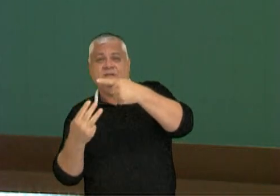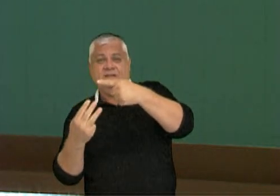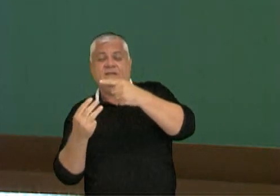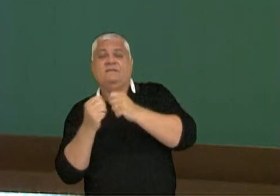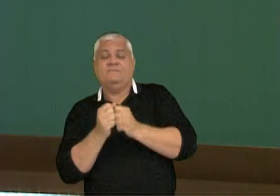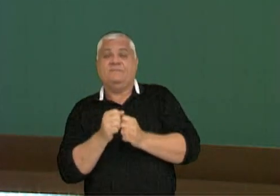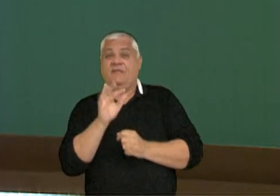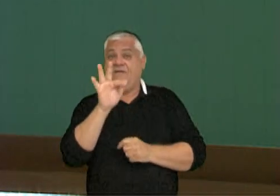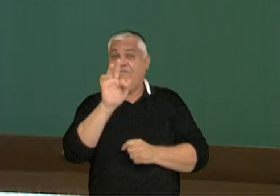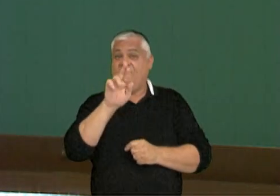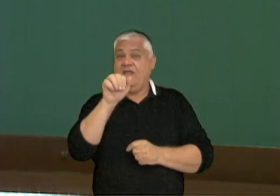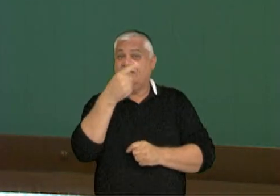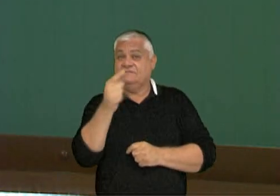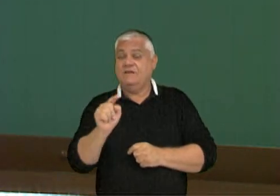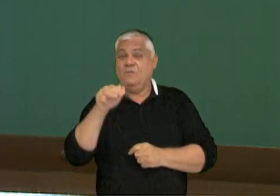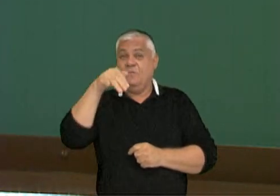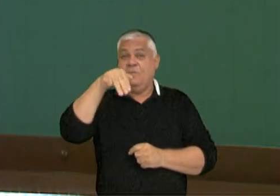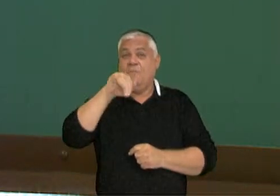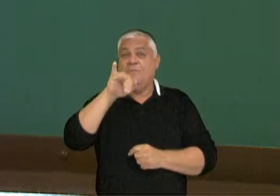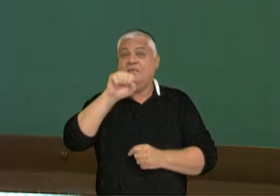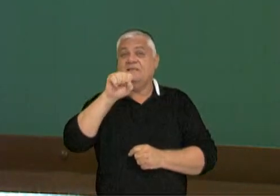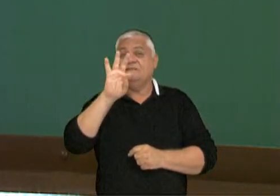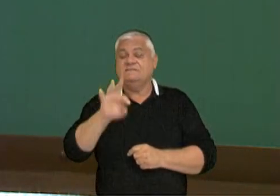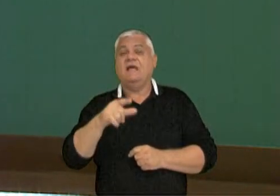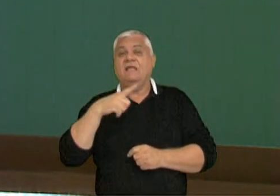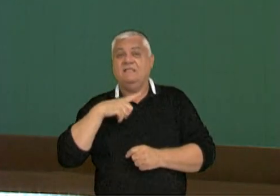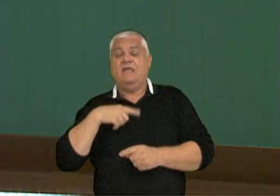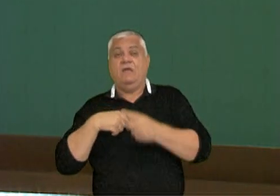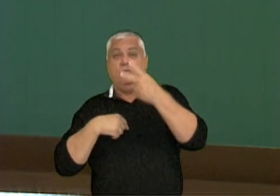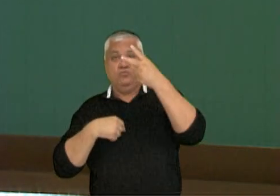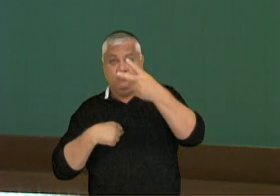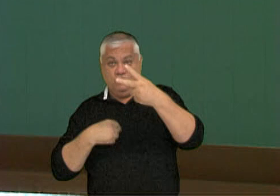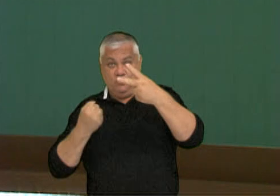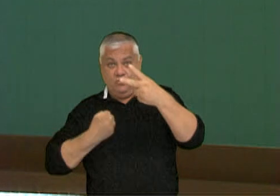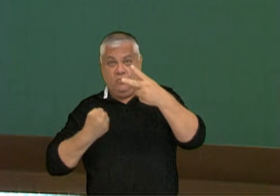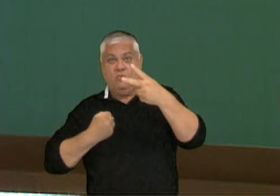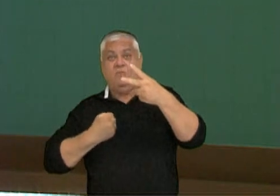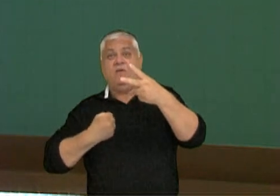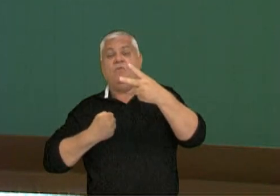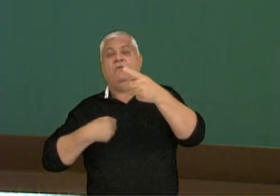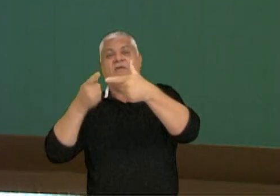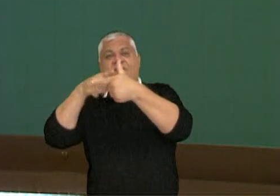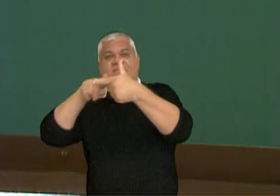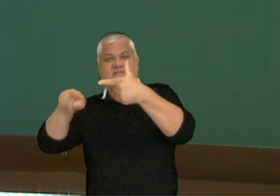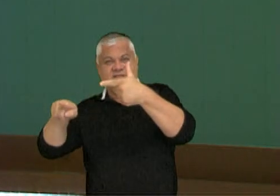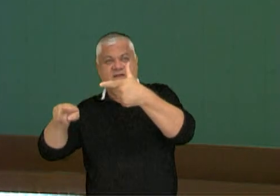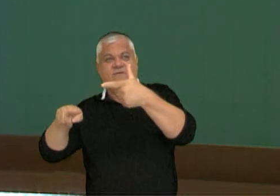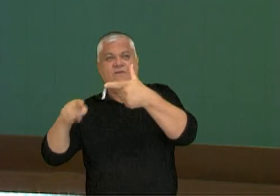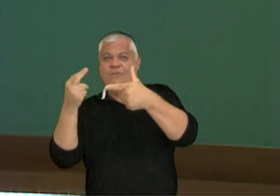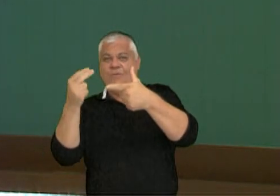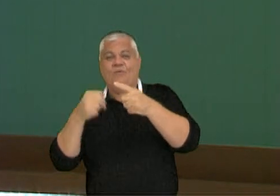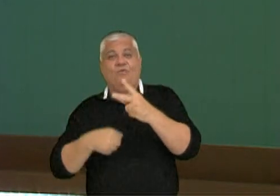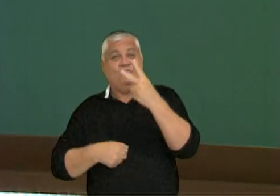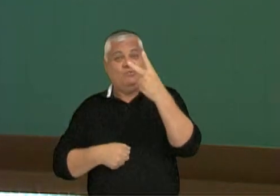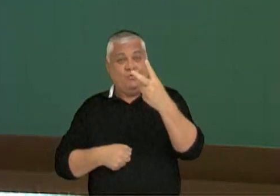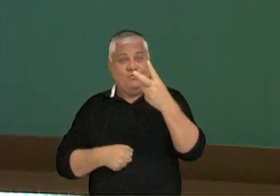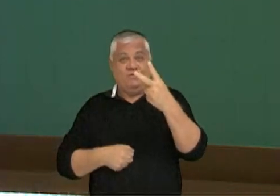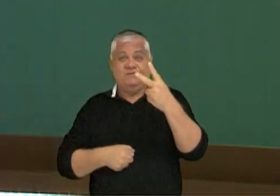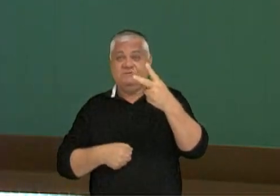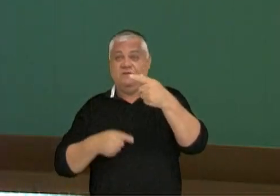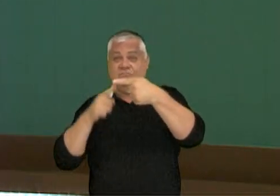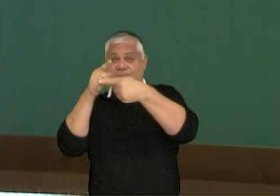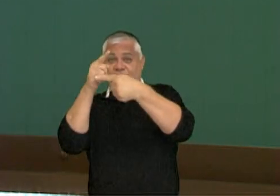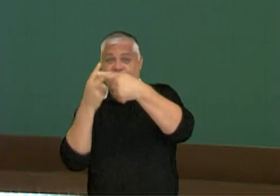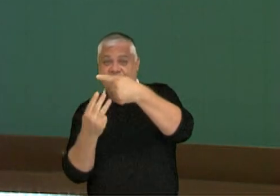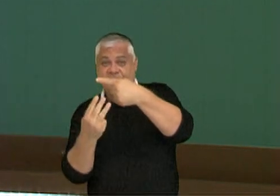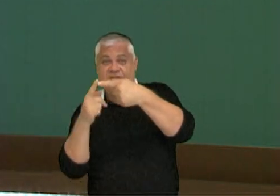fração mista? Quando eu tenho uma parte inteira e uma forma fracionária, igual aqui, 2 inteiros e